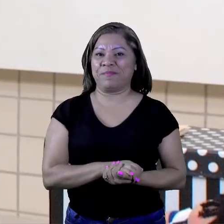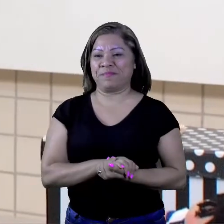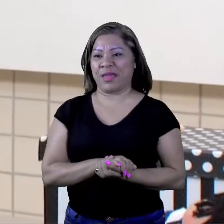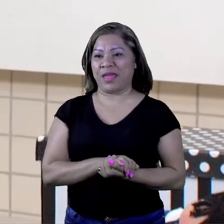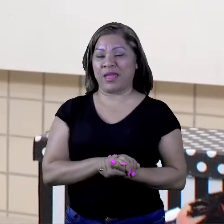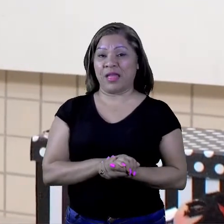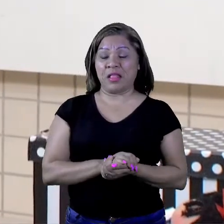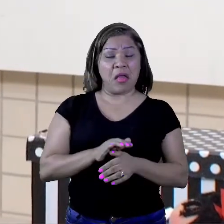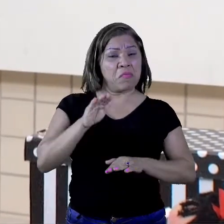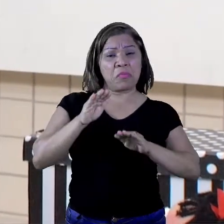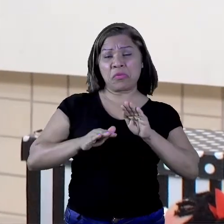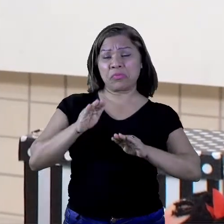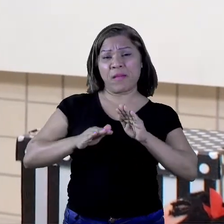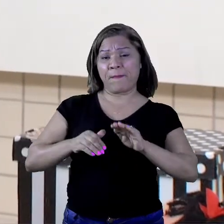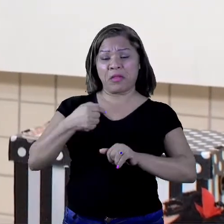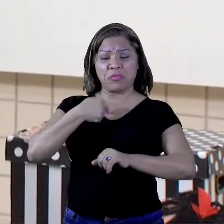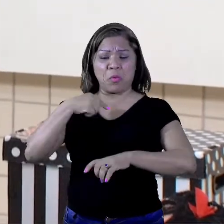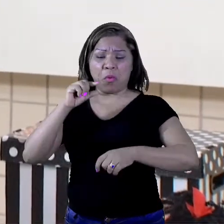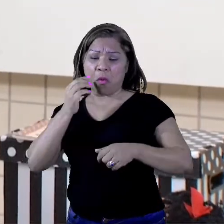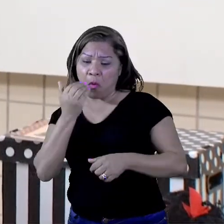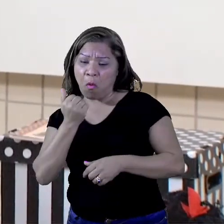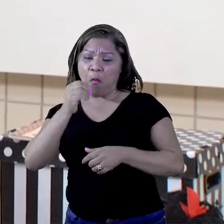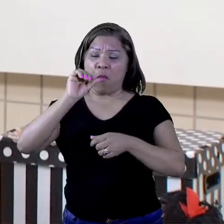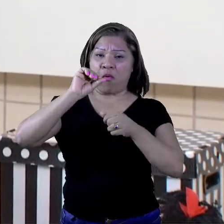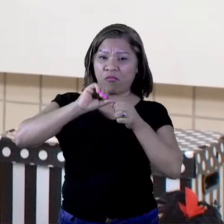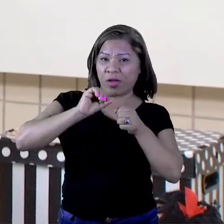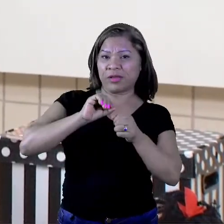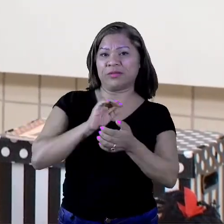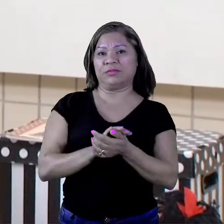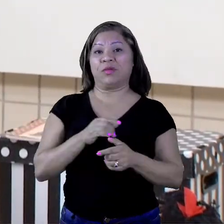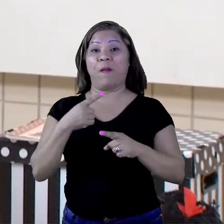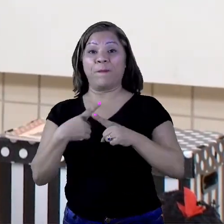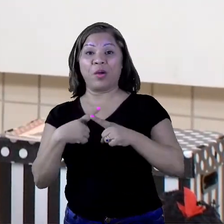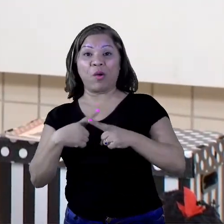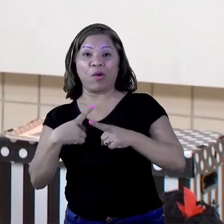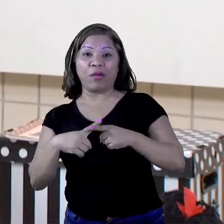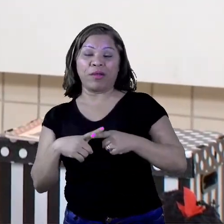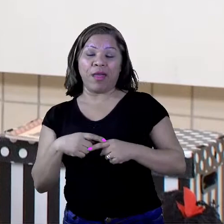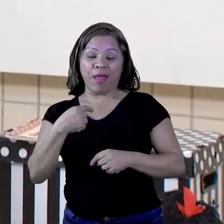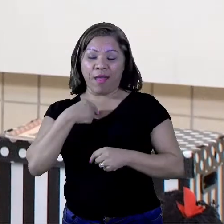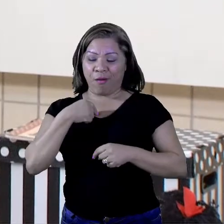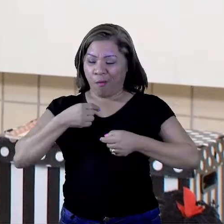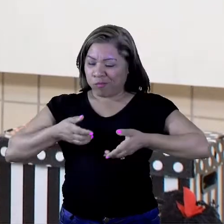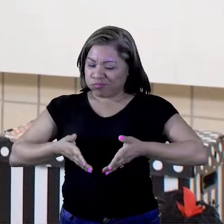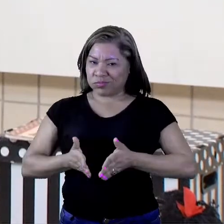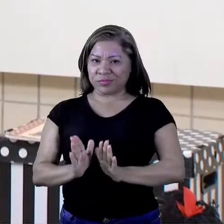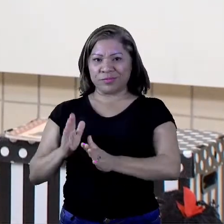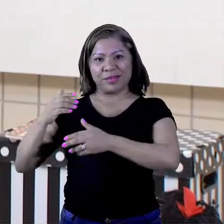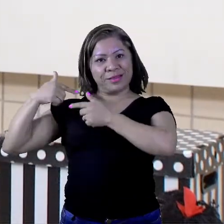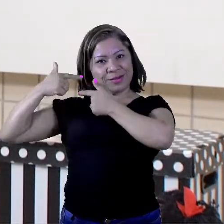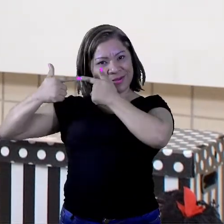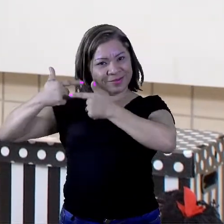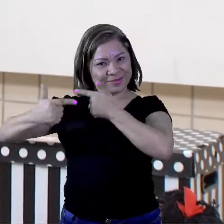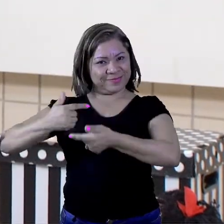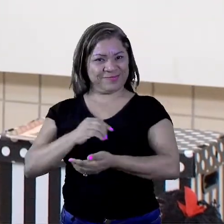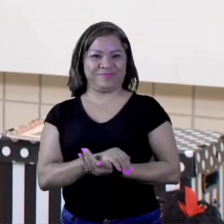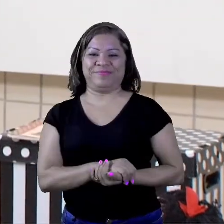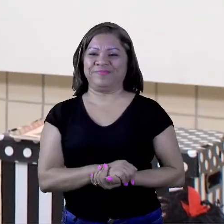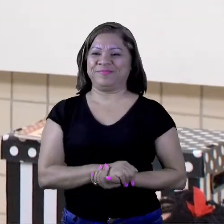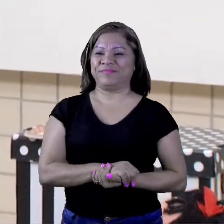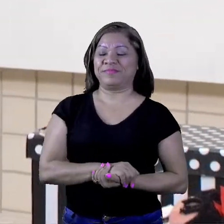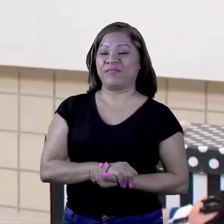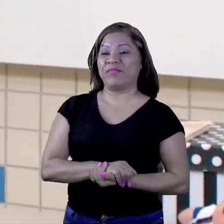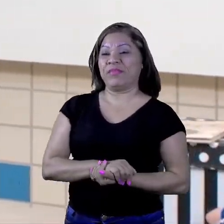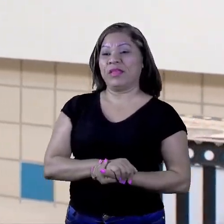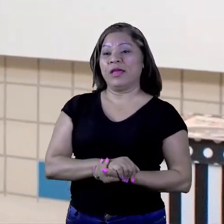que eu como, do que eu faço, é porque faz parte da minha origem. Agora olha só, gente, aqui eu tenho o